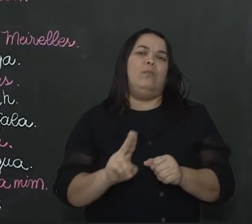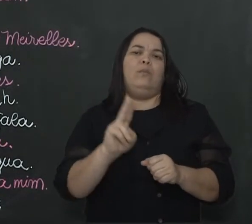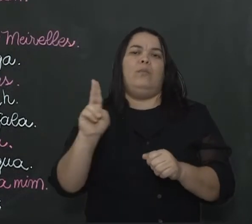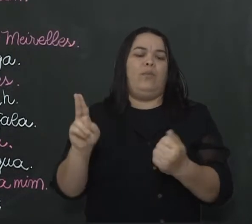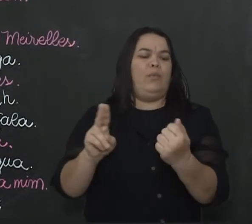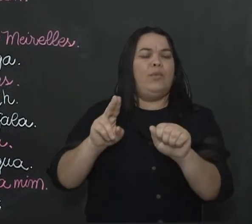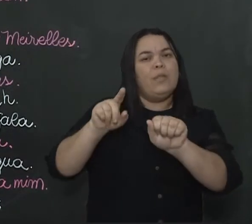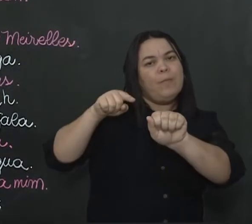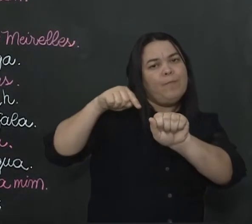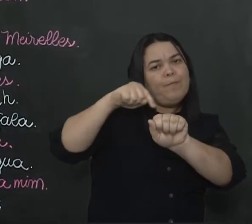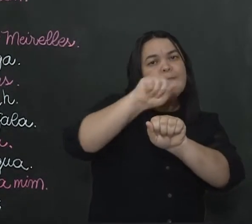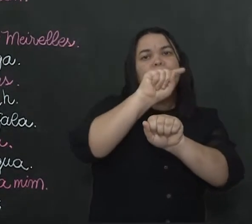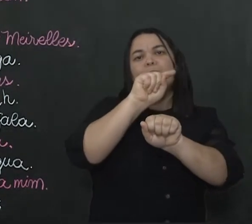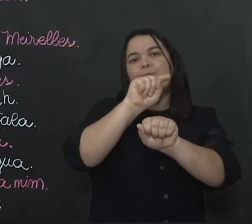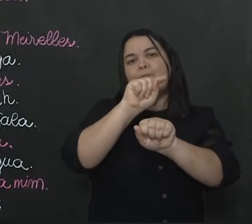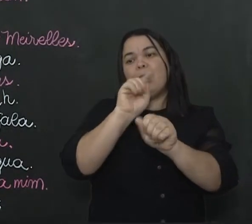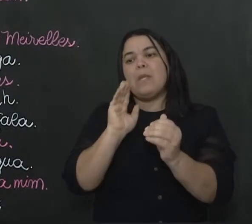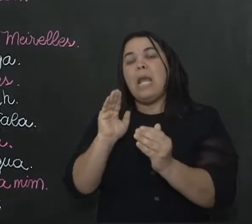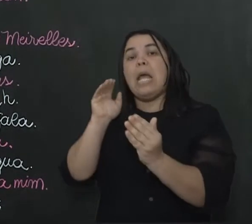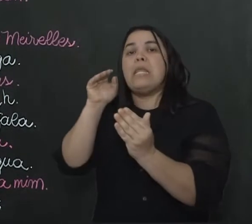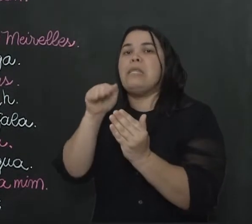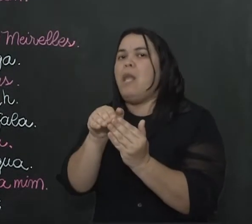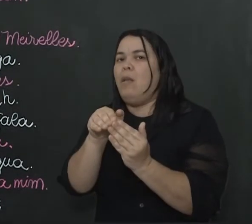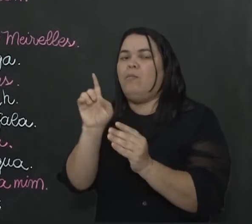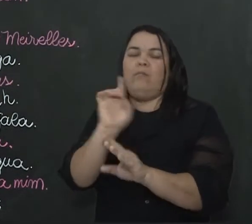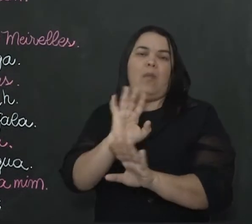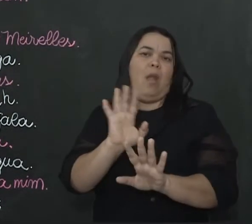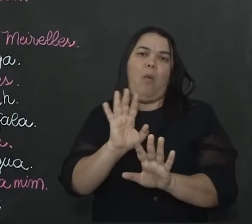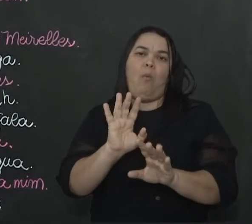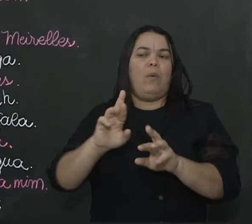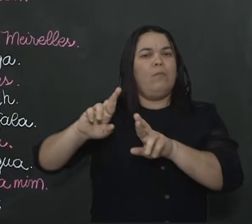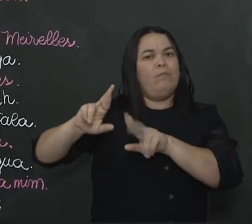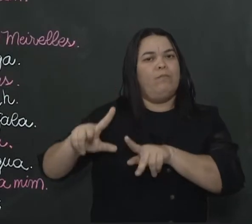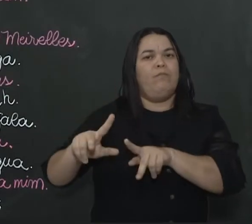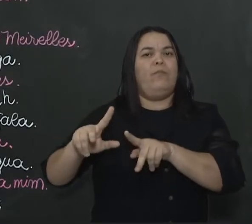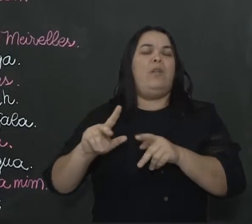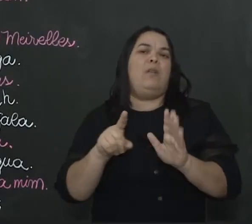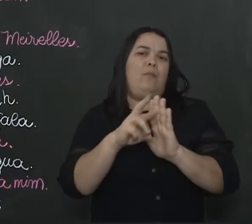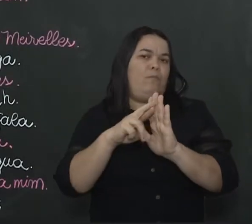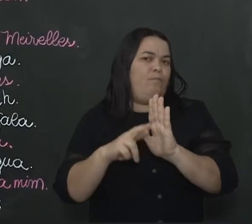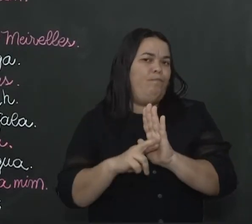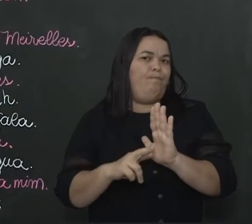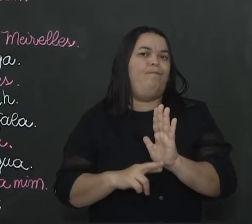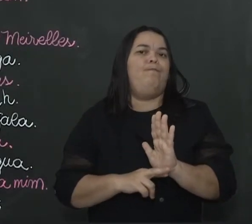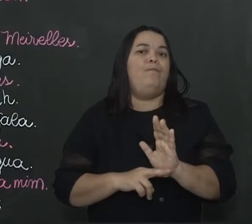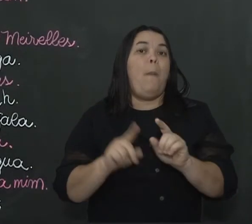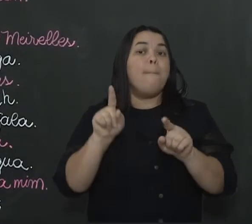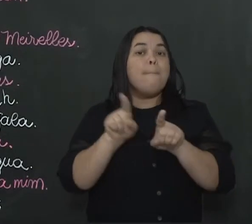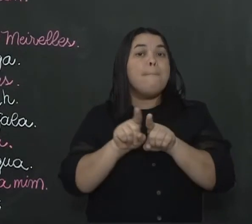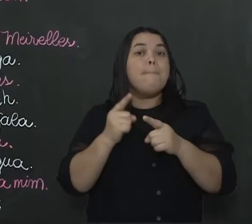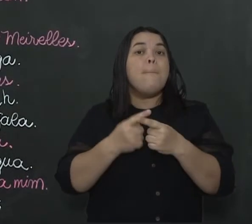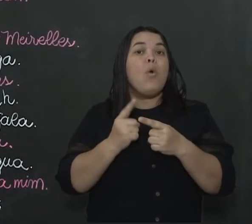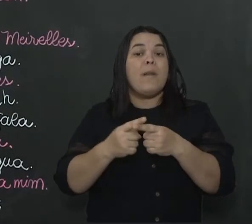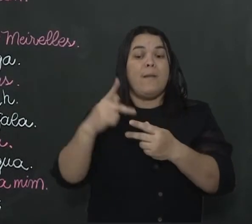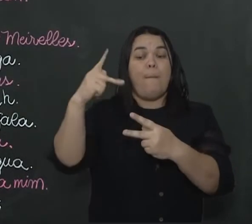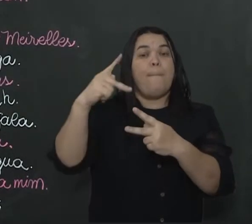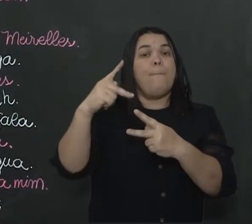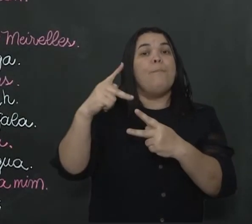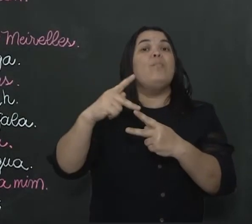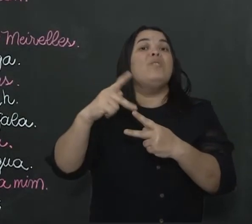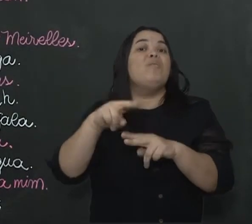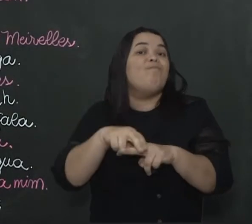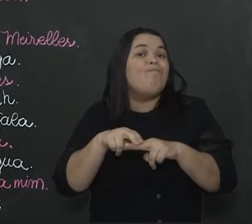acento indicativo da crase. Então, essa expressão já não segue a mesma regra das outras por conta da preposição,